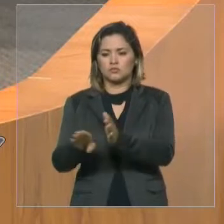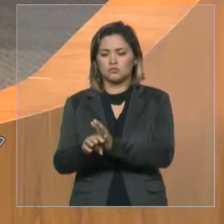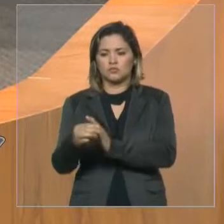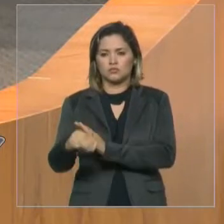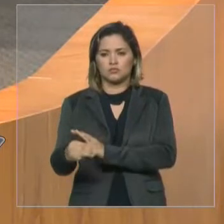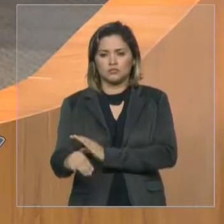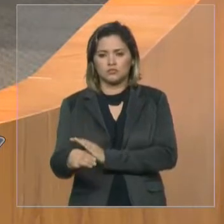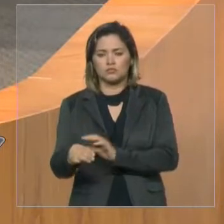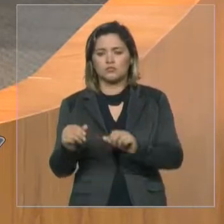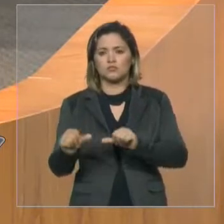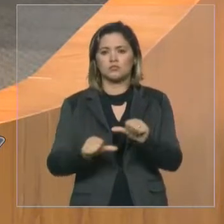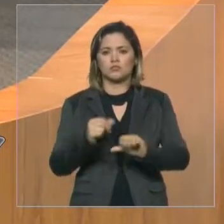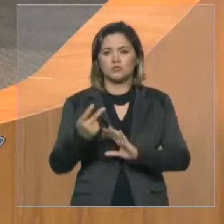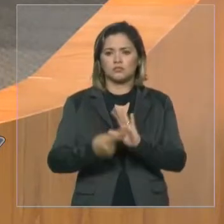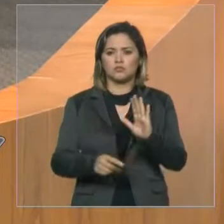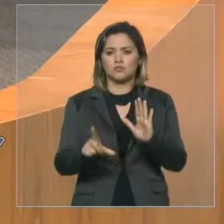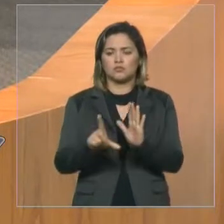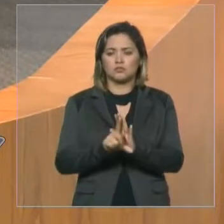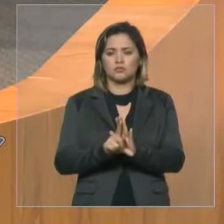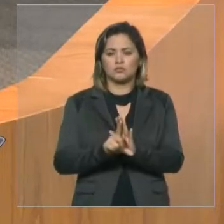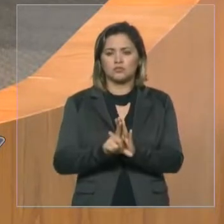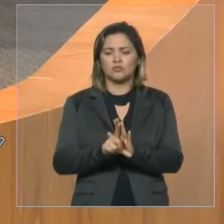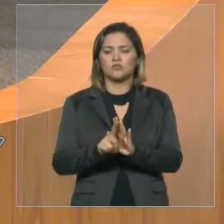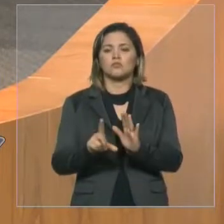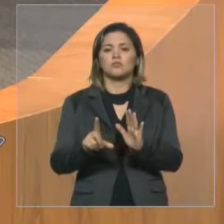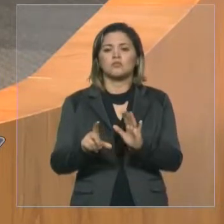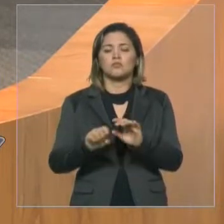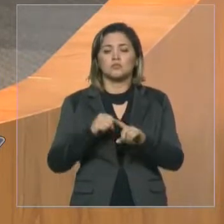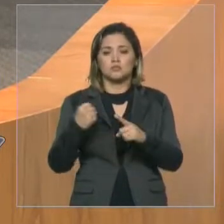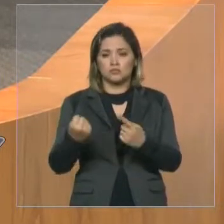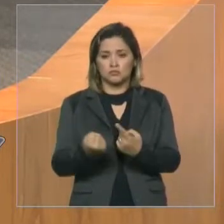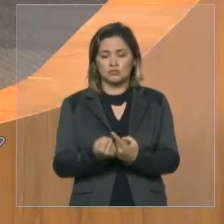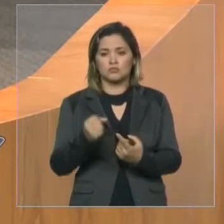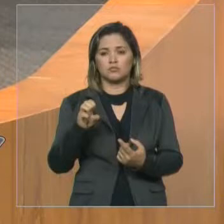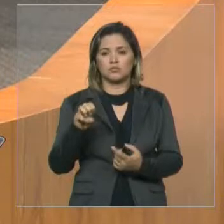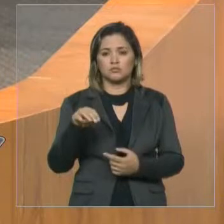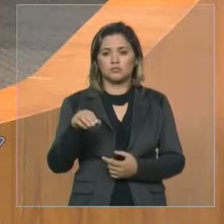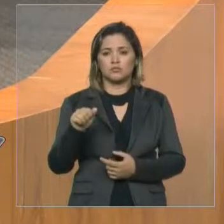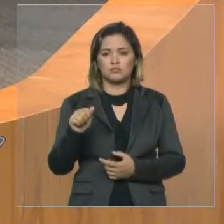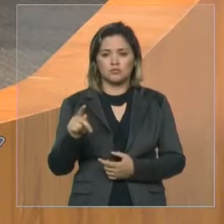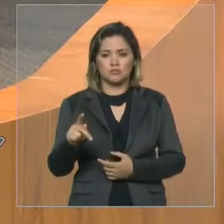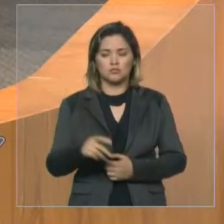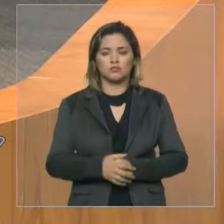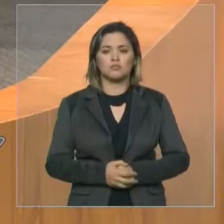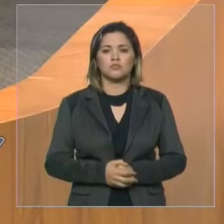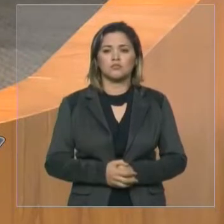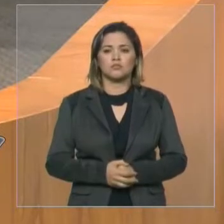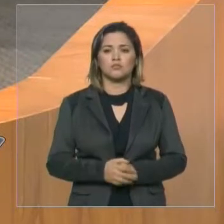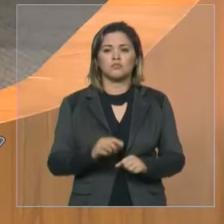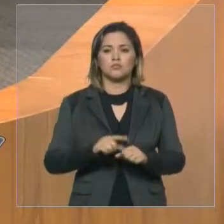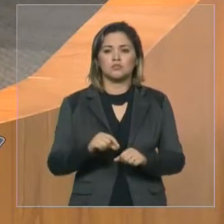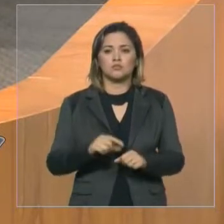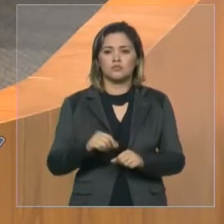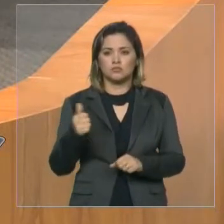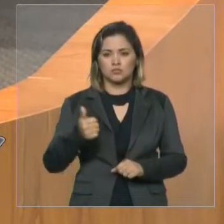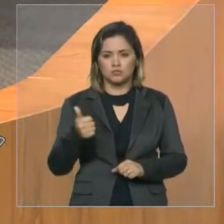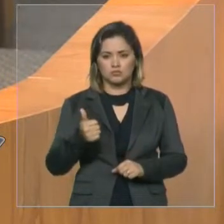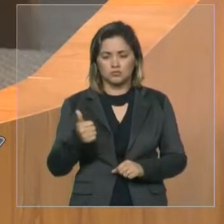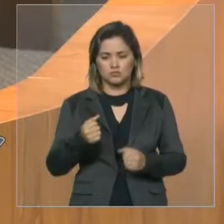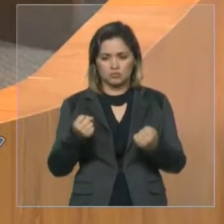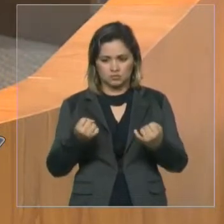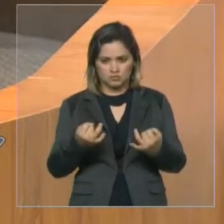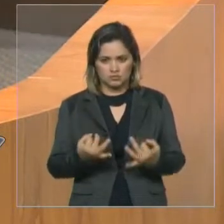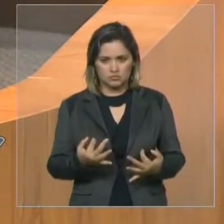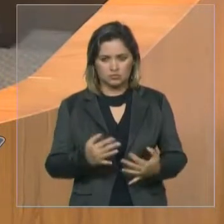empresa maranhense de administração portuária EMAP e da outras providências. No artigo 1, aqui diz o